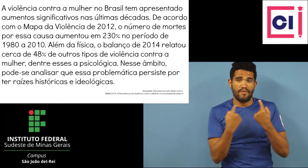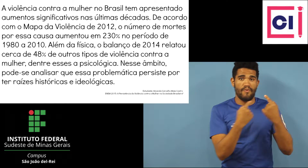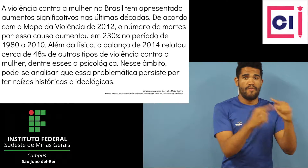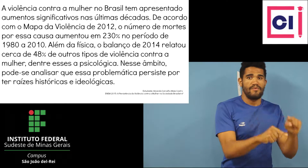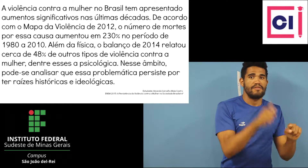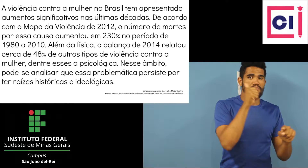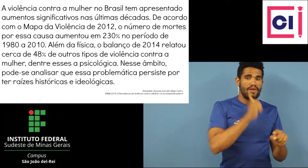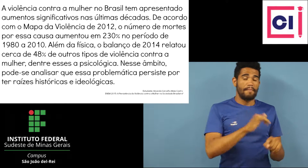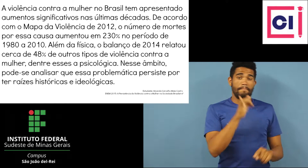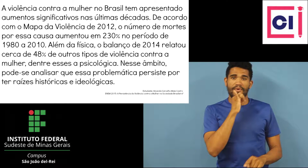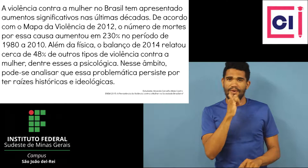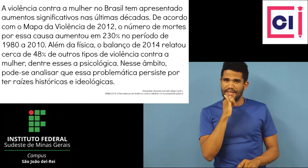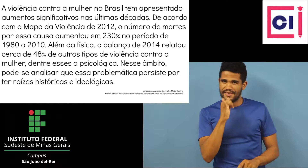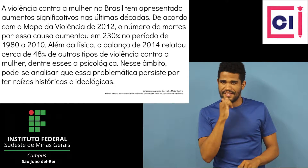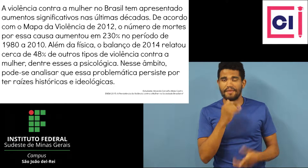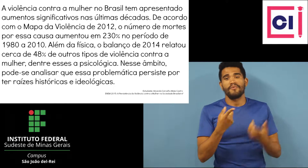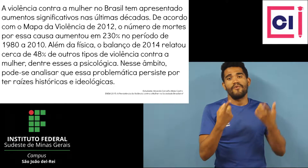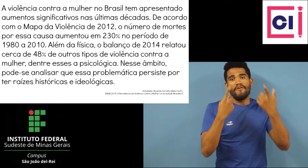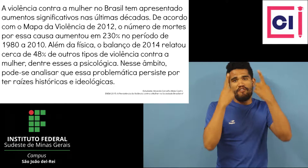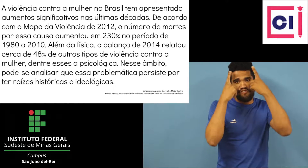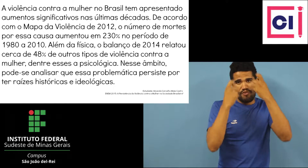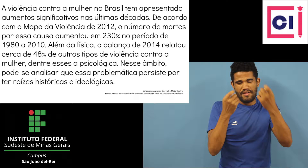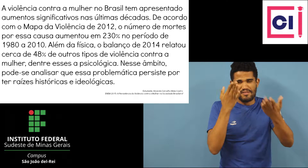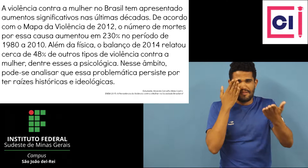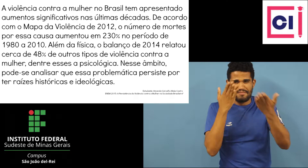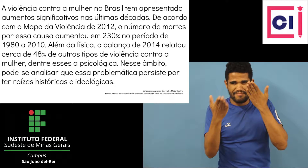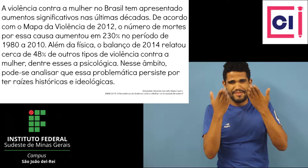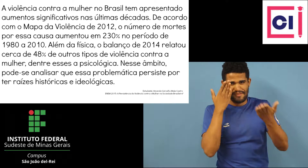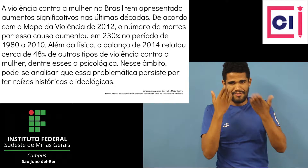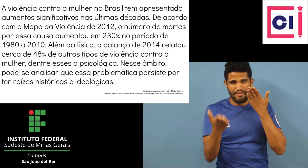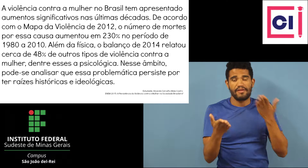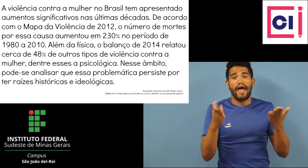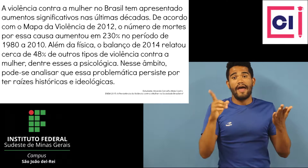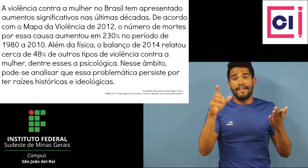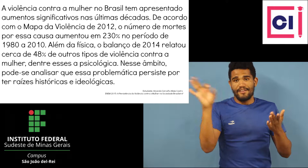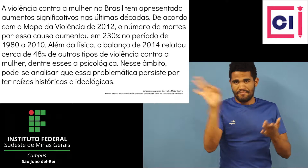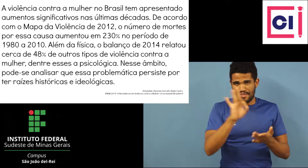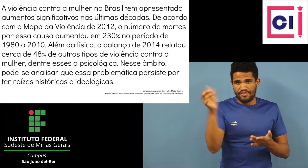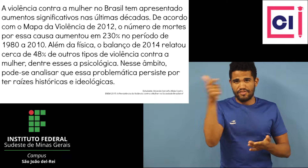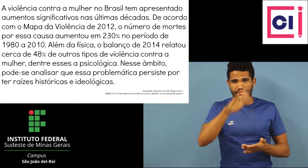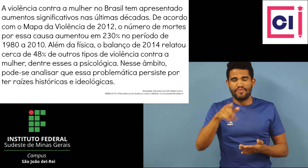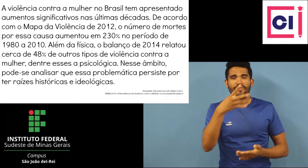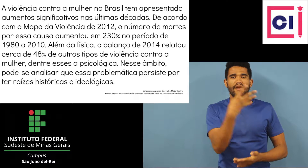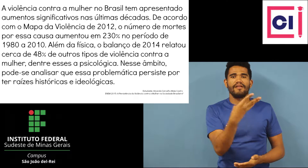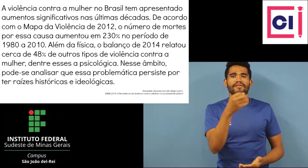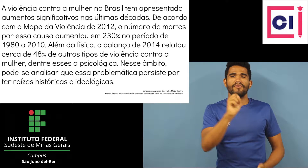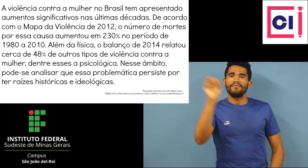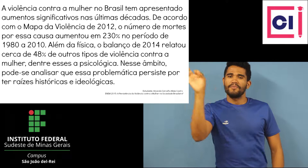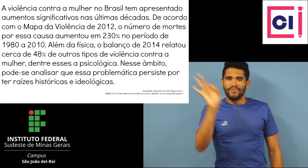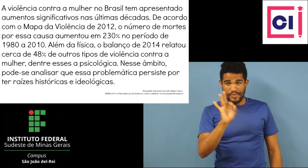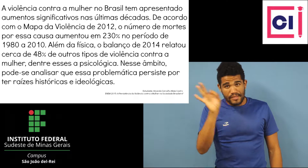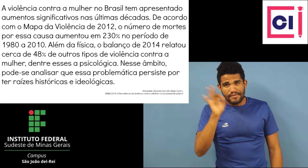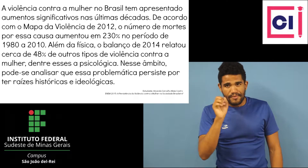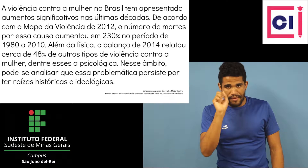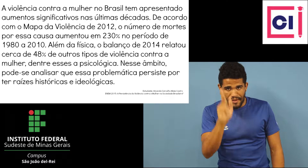de outros tipos de violência, dentre eles a psicológica, e aí ela está trazendo uma